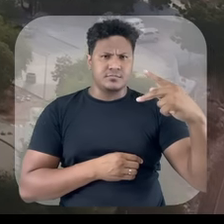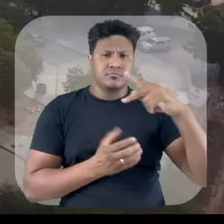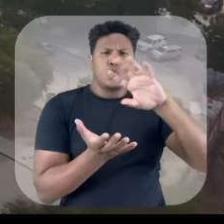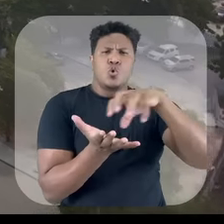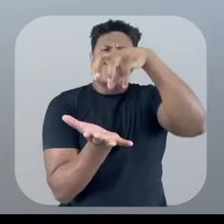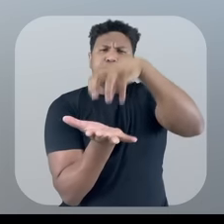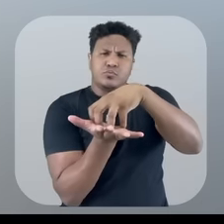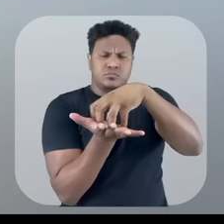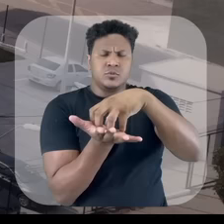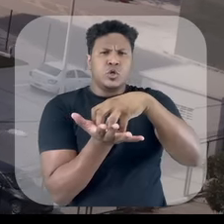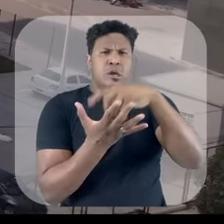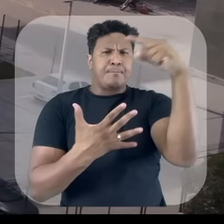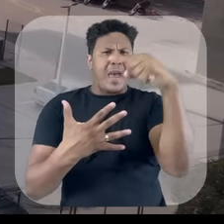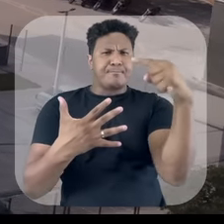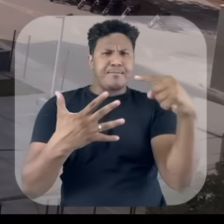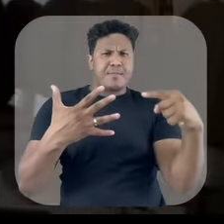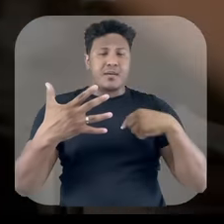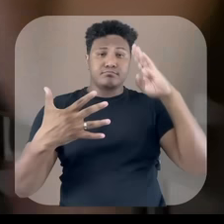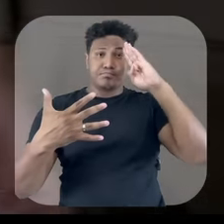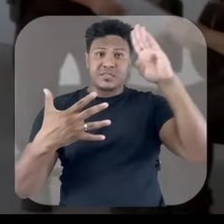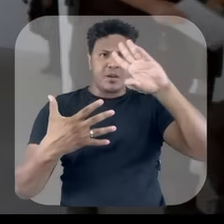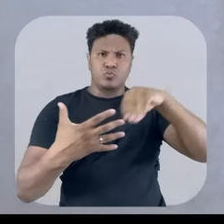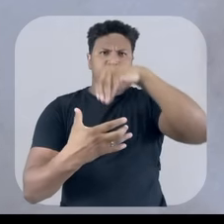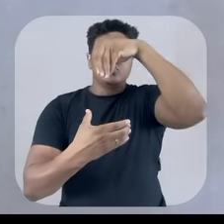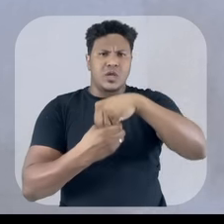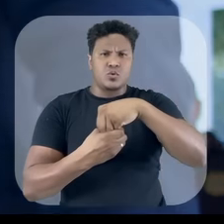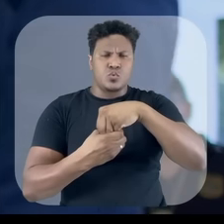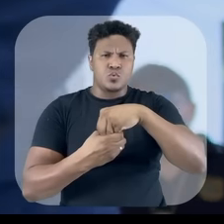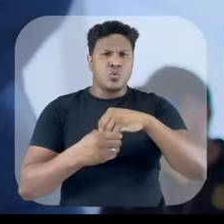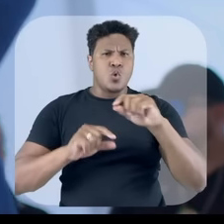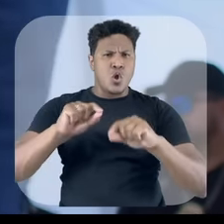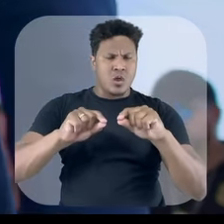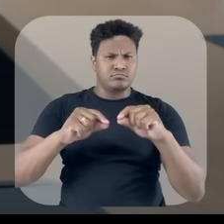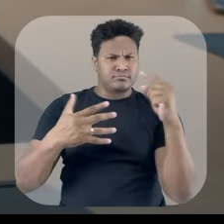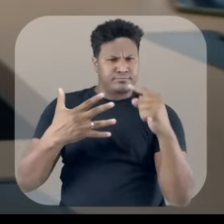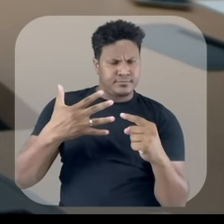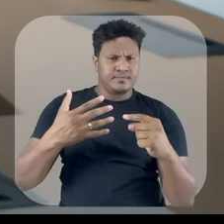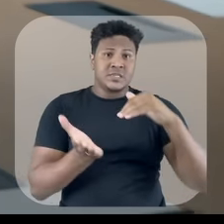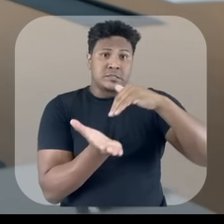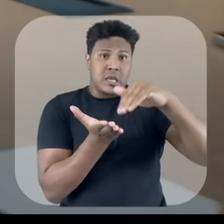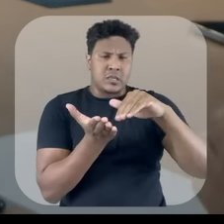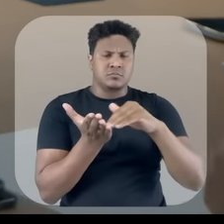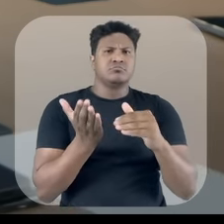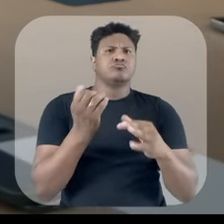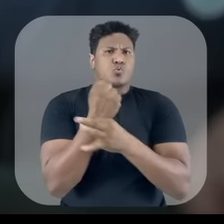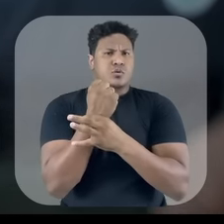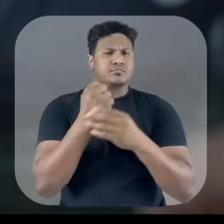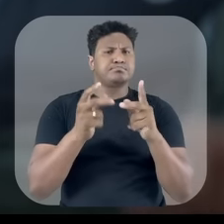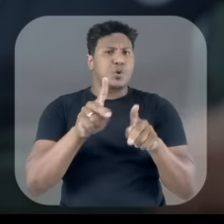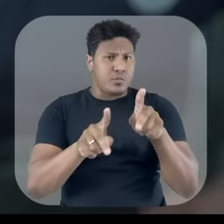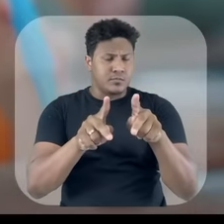Centro Integrado de Segurança Pública. Um complexo moderno que reúne as principais forças de segurança do